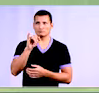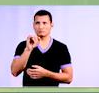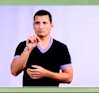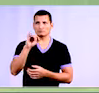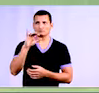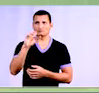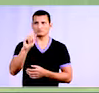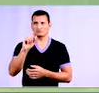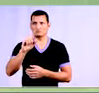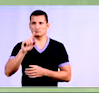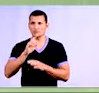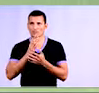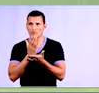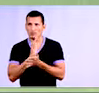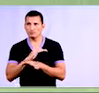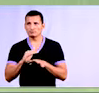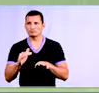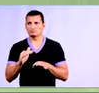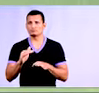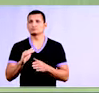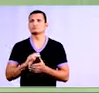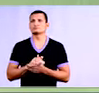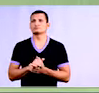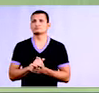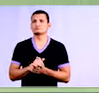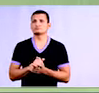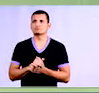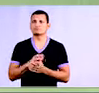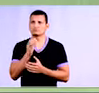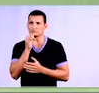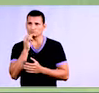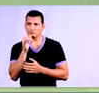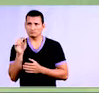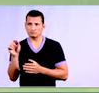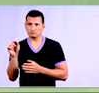certo? E então, à medida que ela enche,